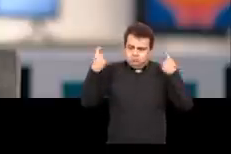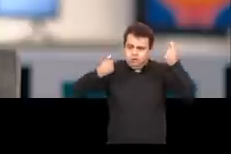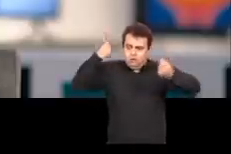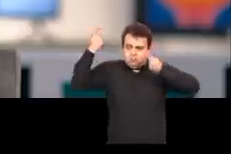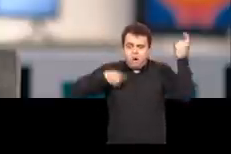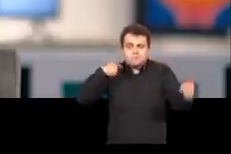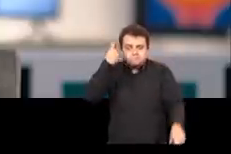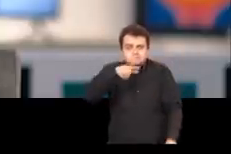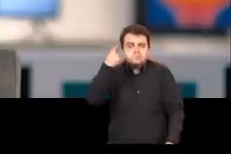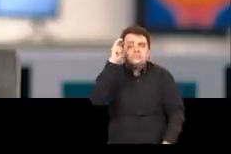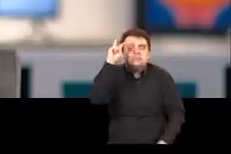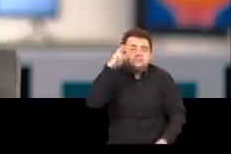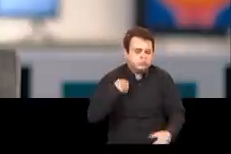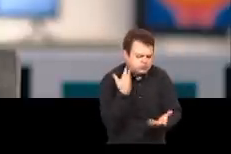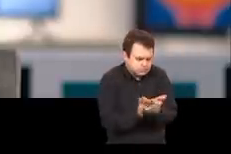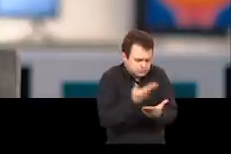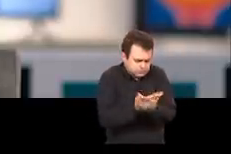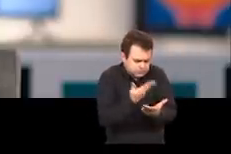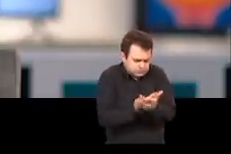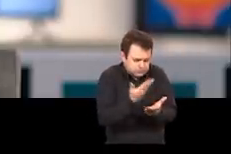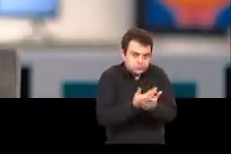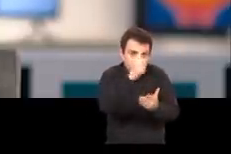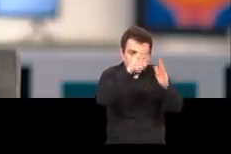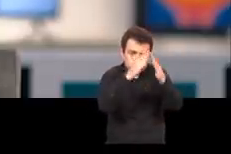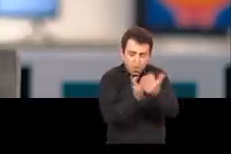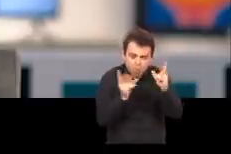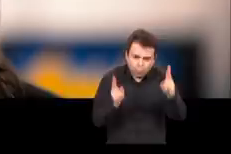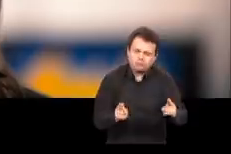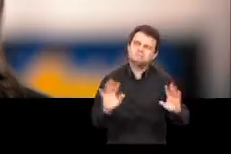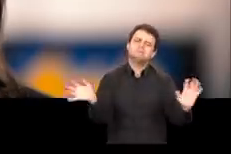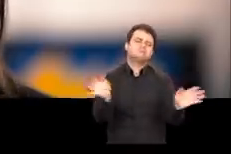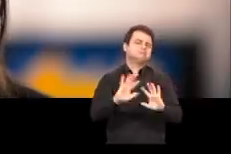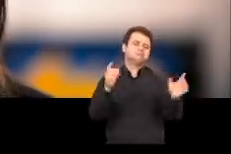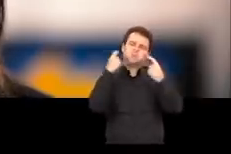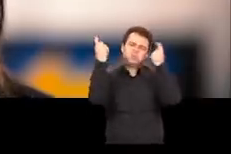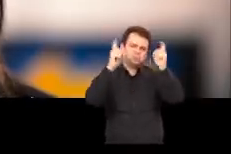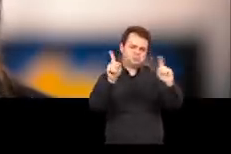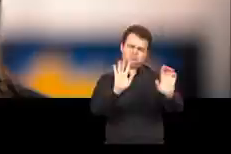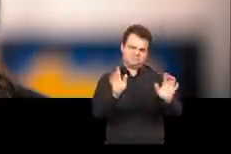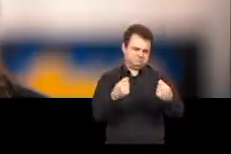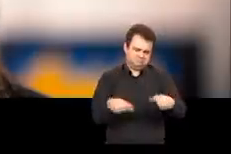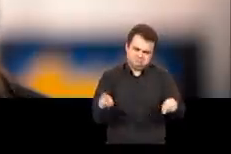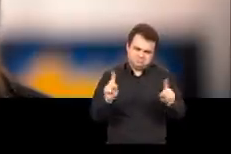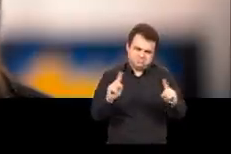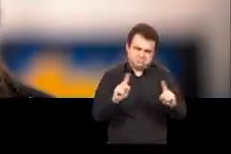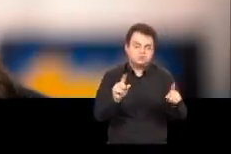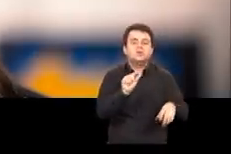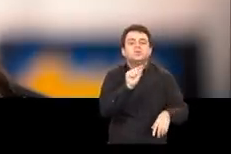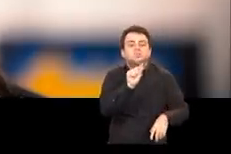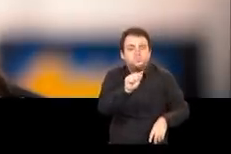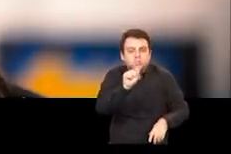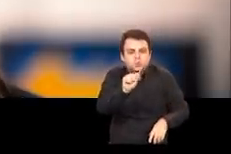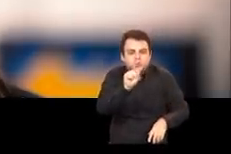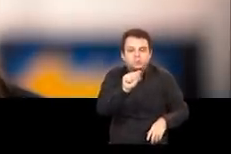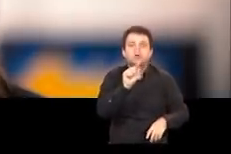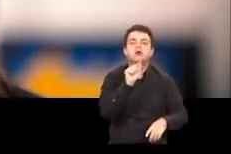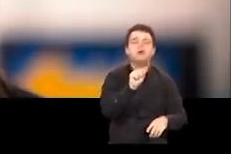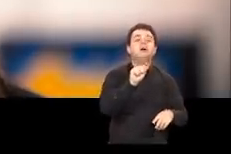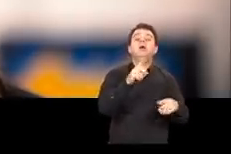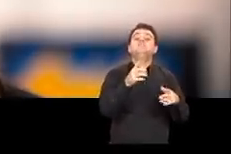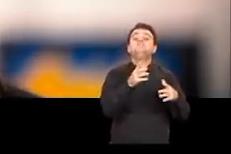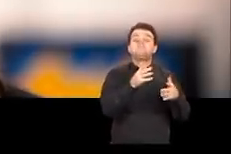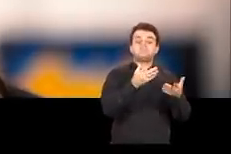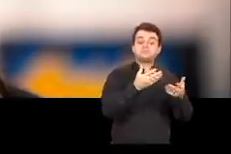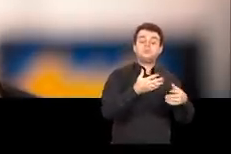5 horas por dia como se estivesse na escola. Você precisa alternar com